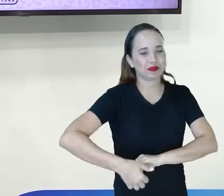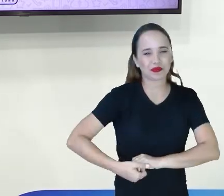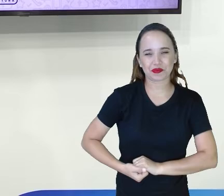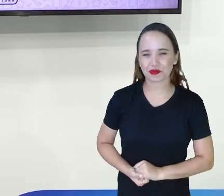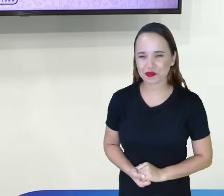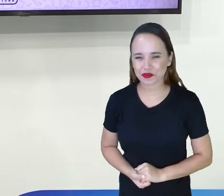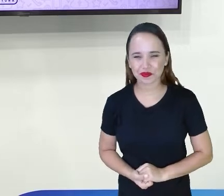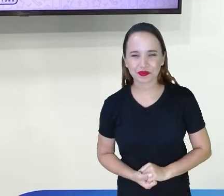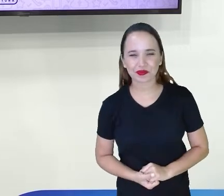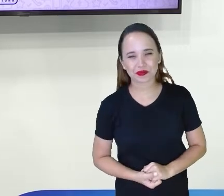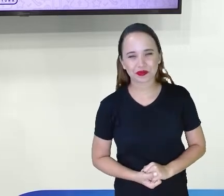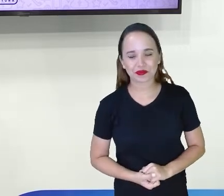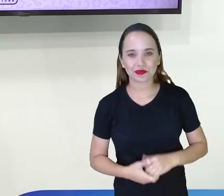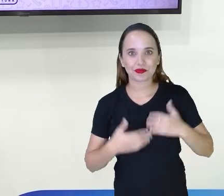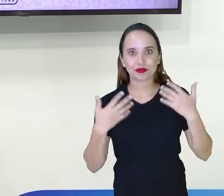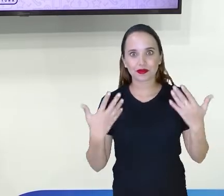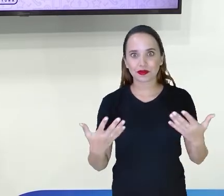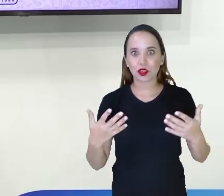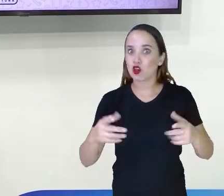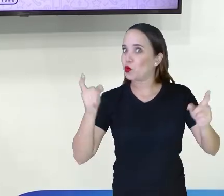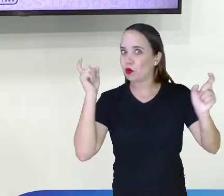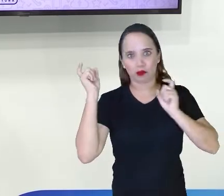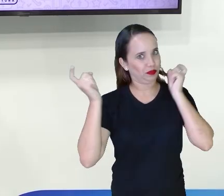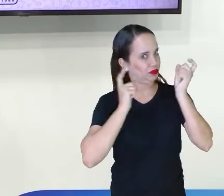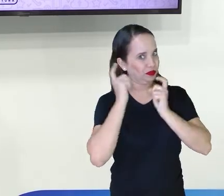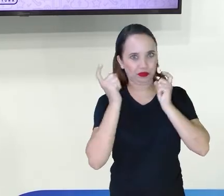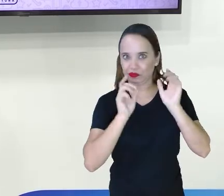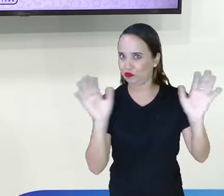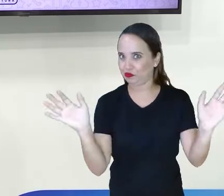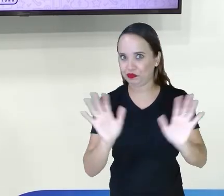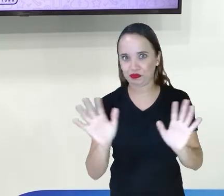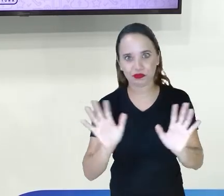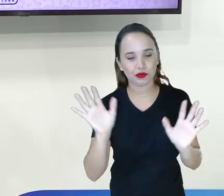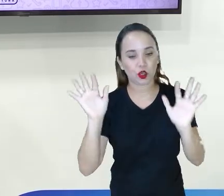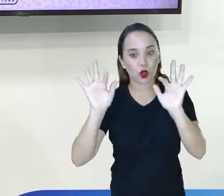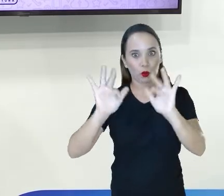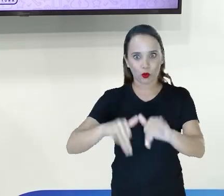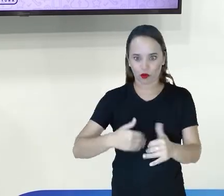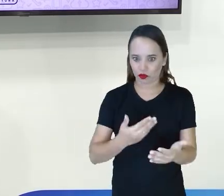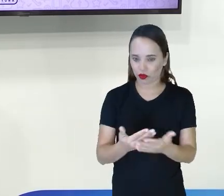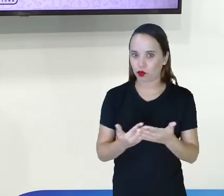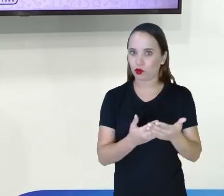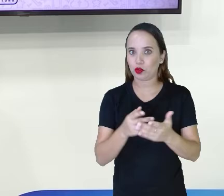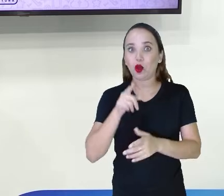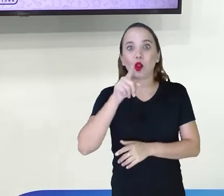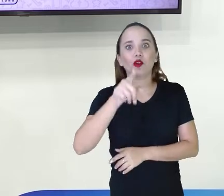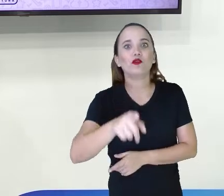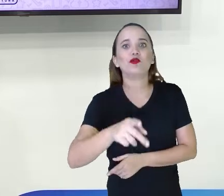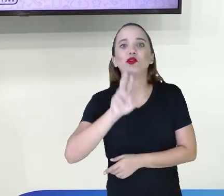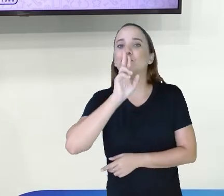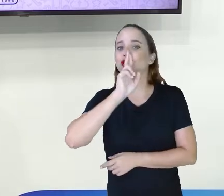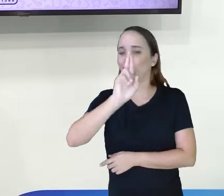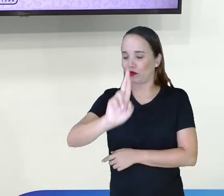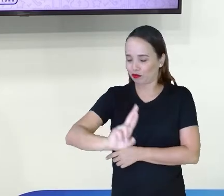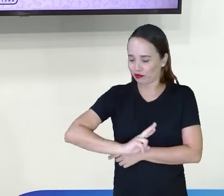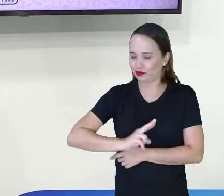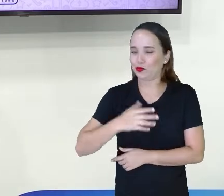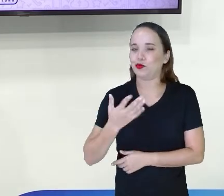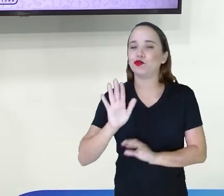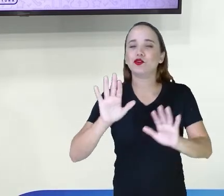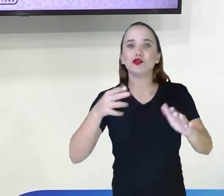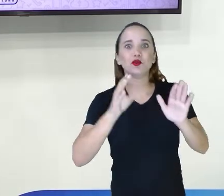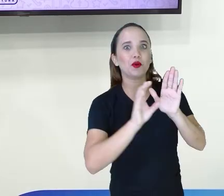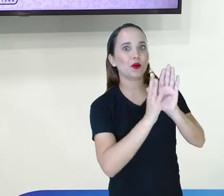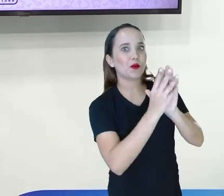sua pergunta. Não se preocupa que no final dessa aula, você quem me dirá o conceito de